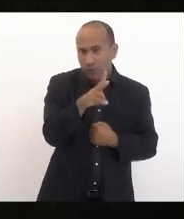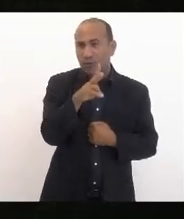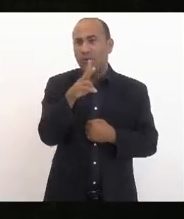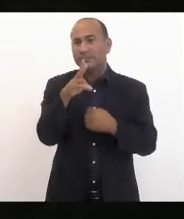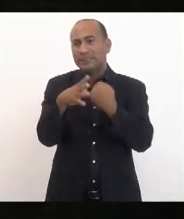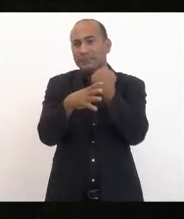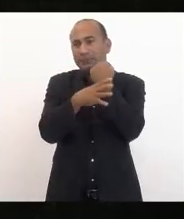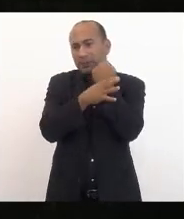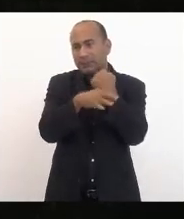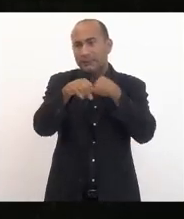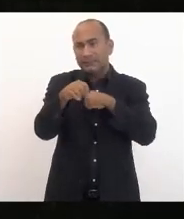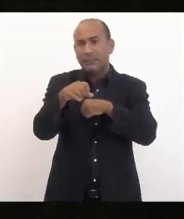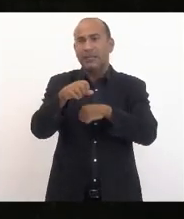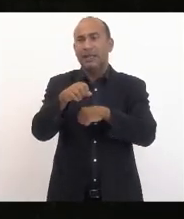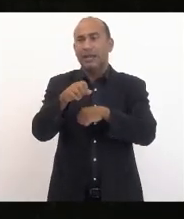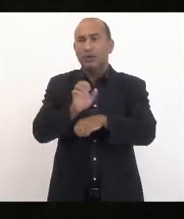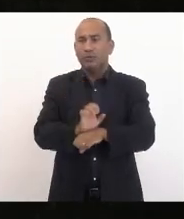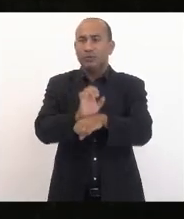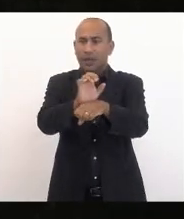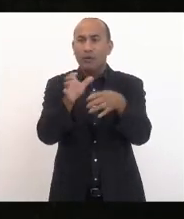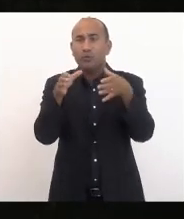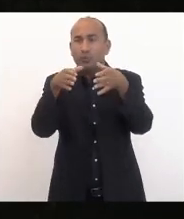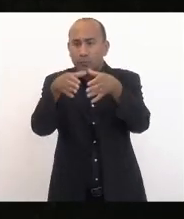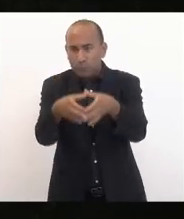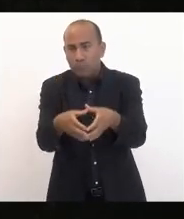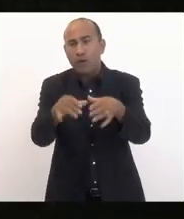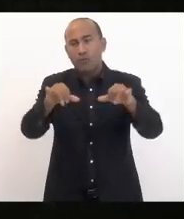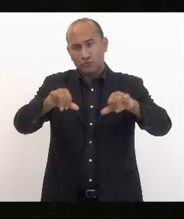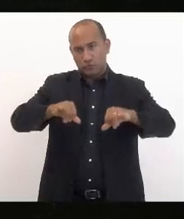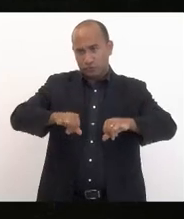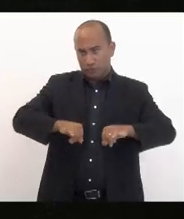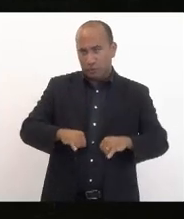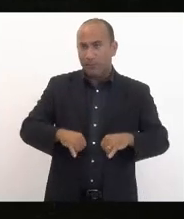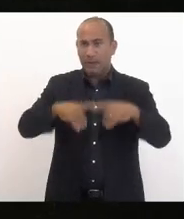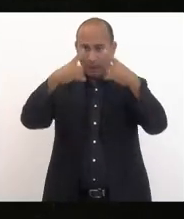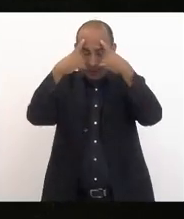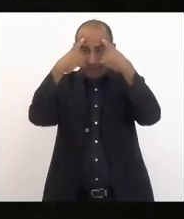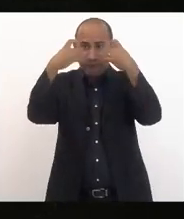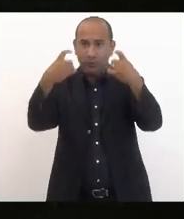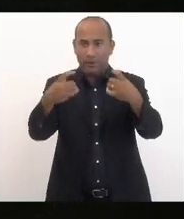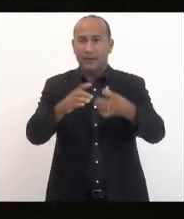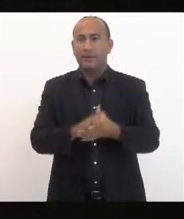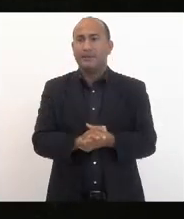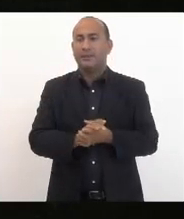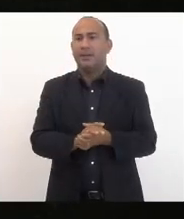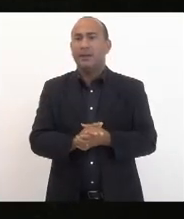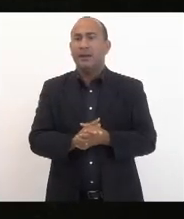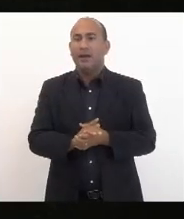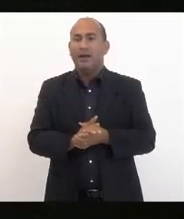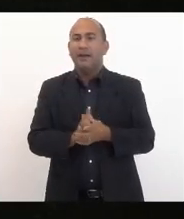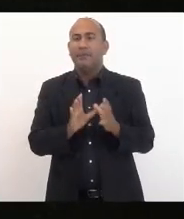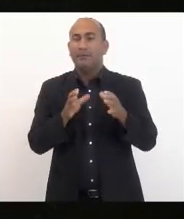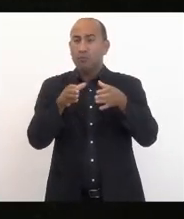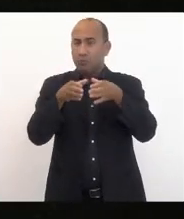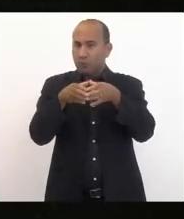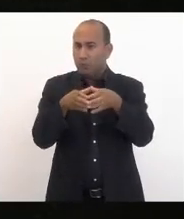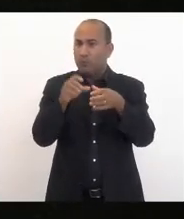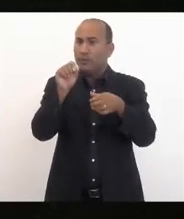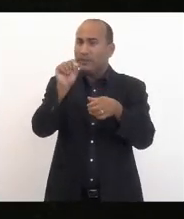grupo populacional sofre genocídio. Genocídio é uma categoria científica